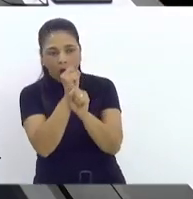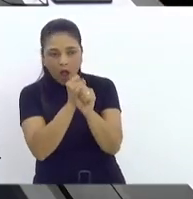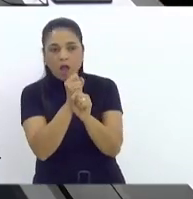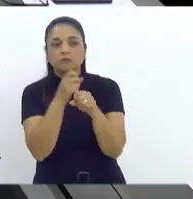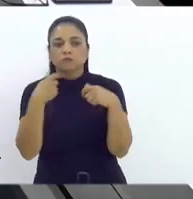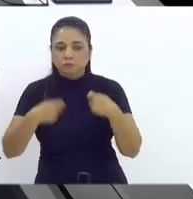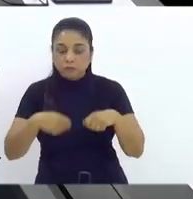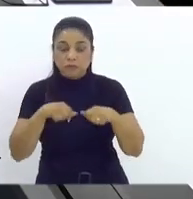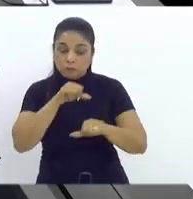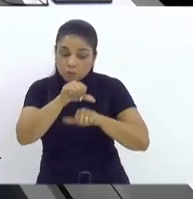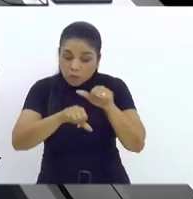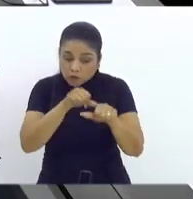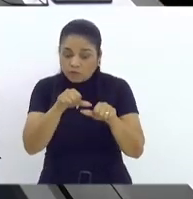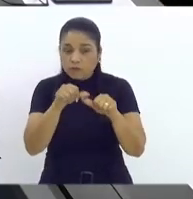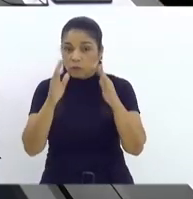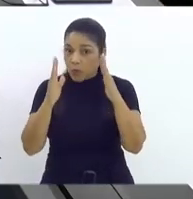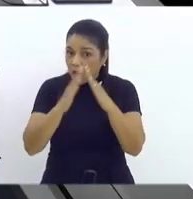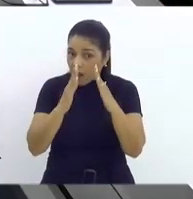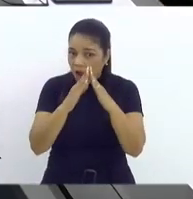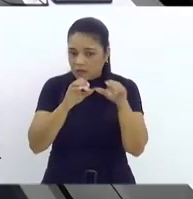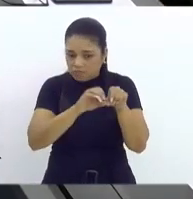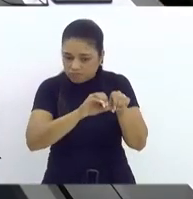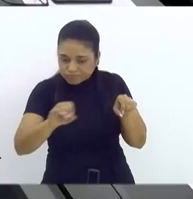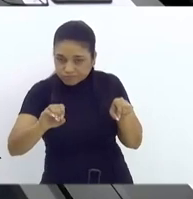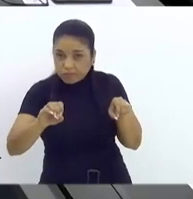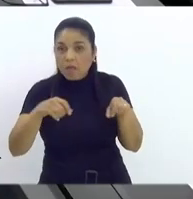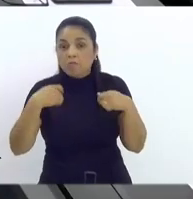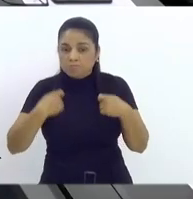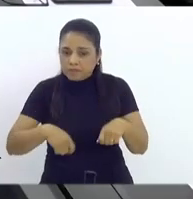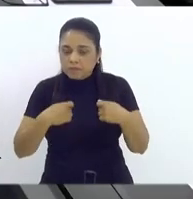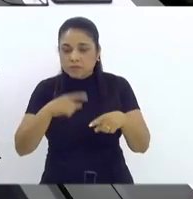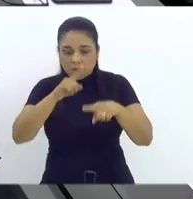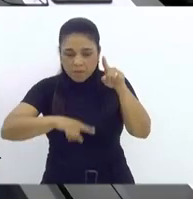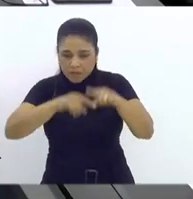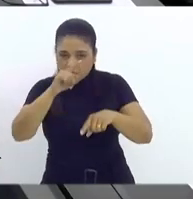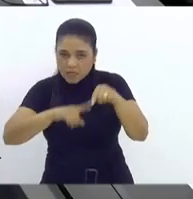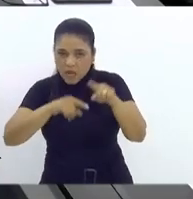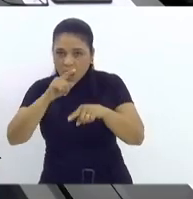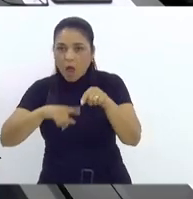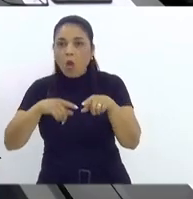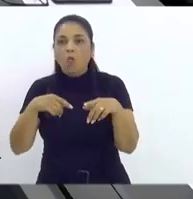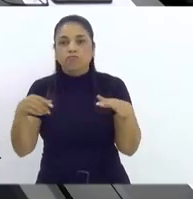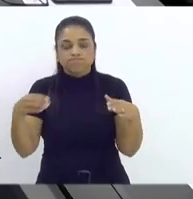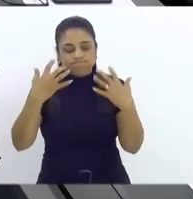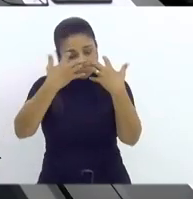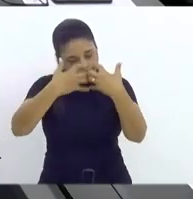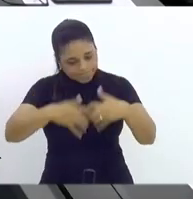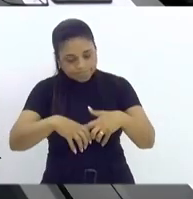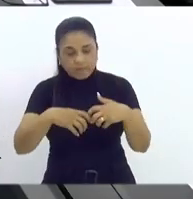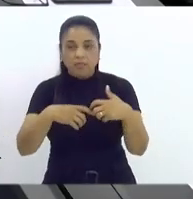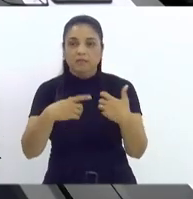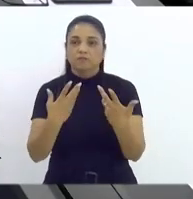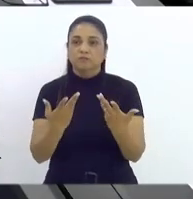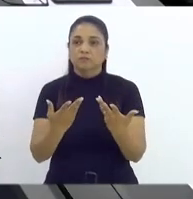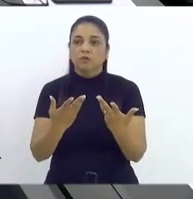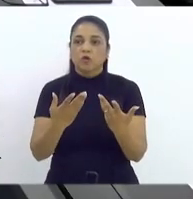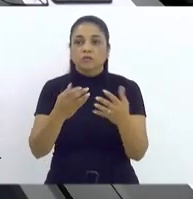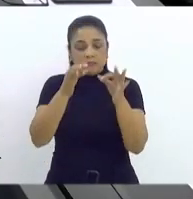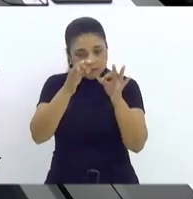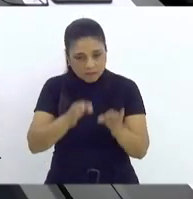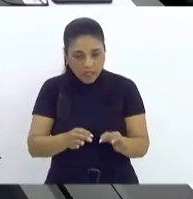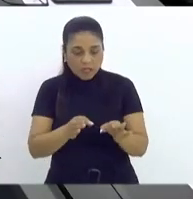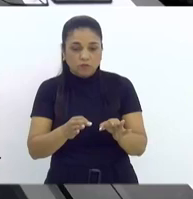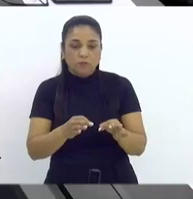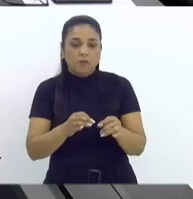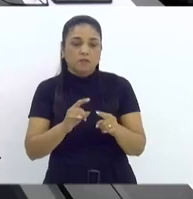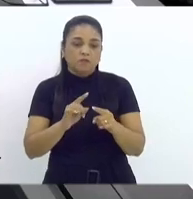suas instalações. Mas e manter os seus equipamentos dentro de uma manutenção adequada, para que a gente tenha a queima correta, não possa gerar